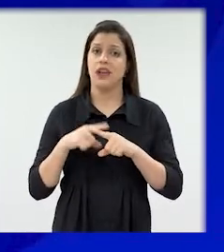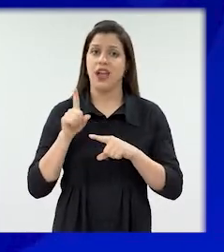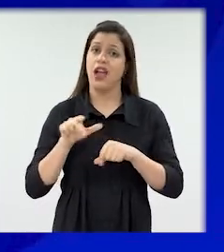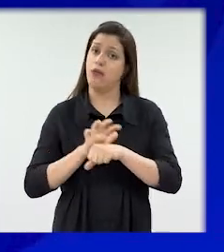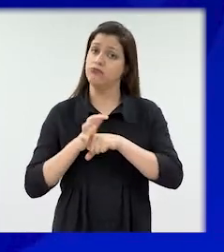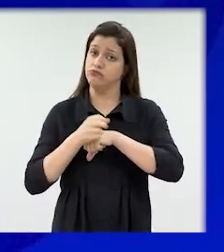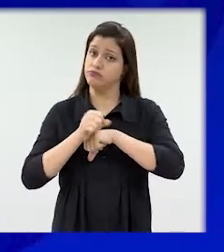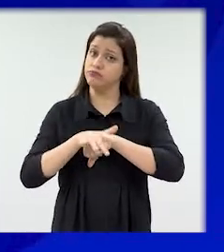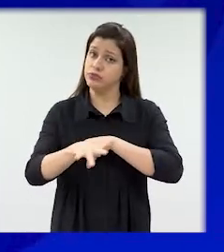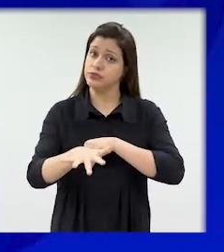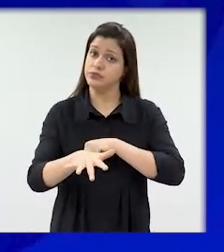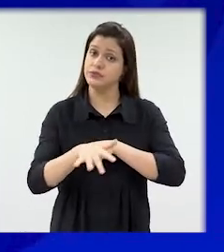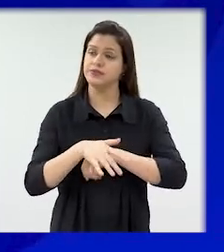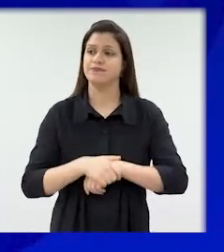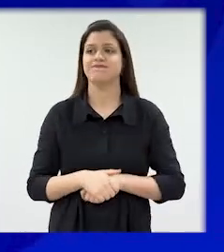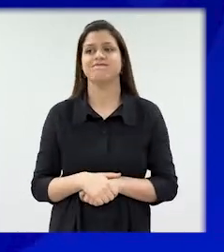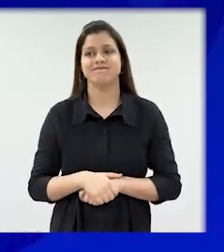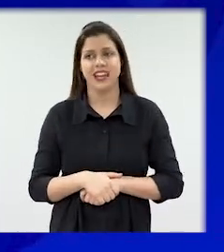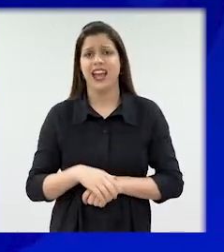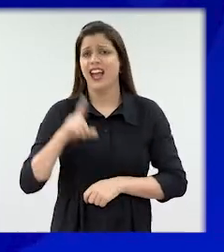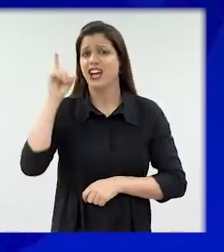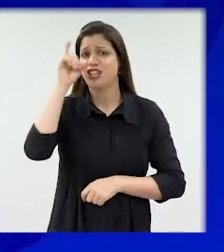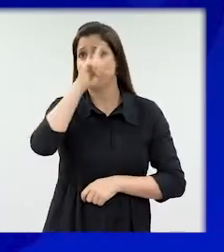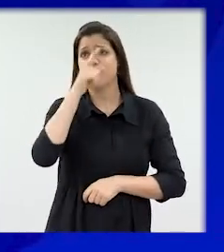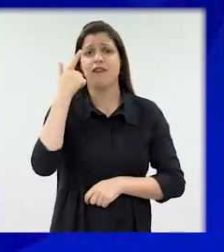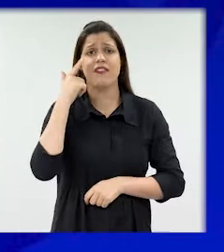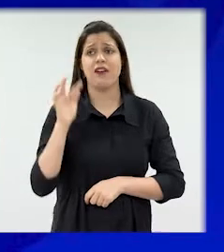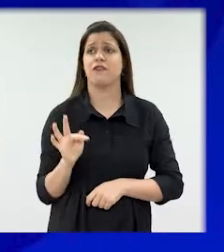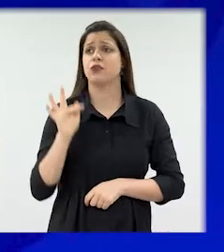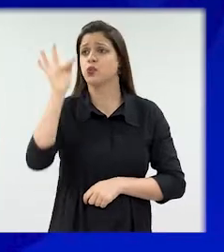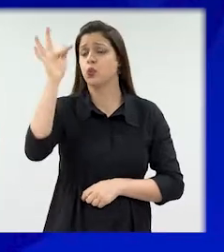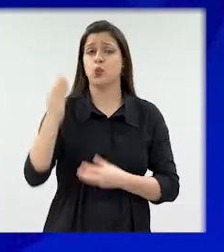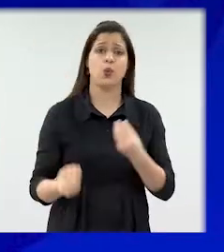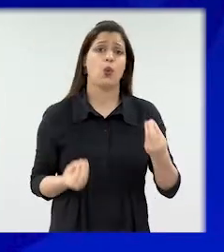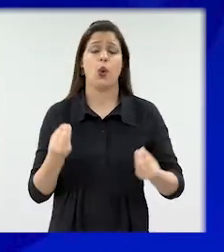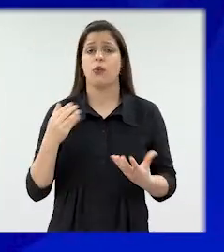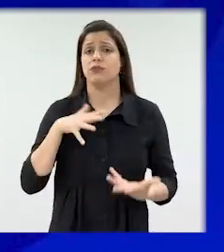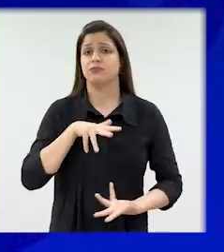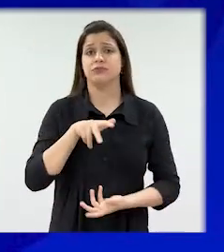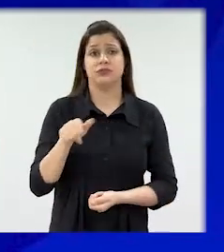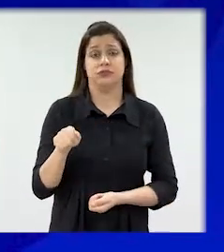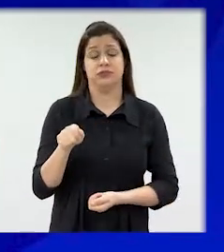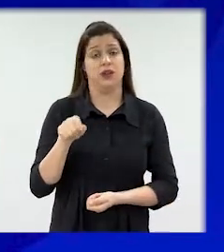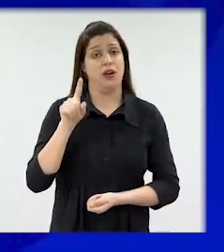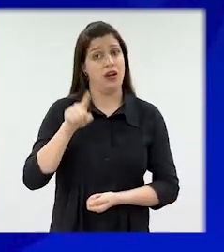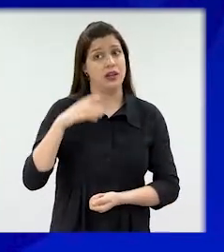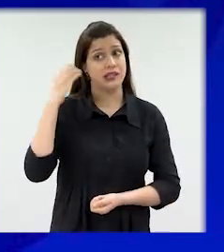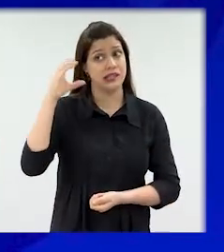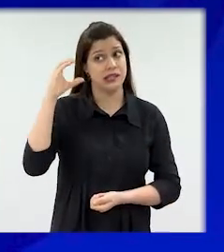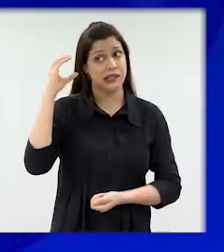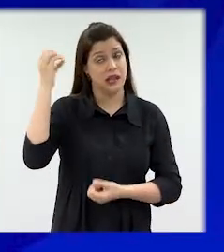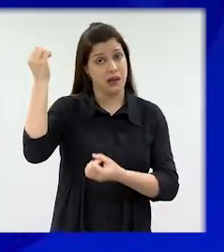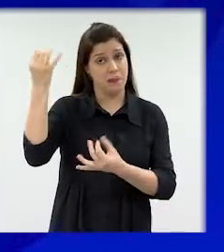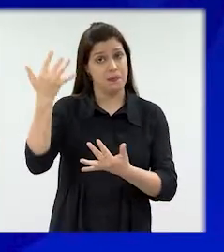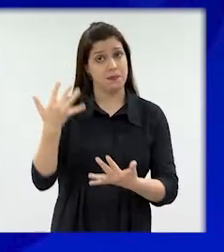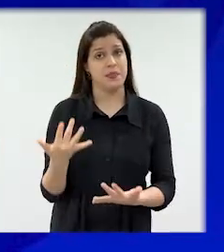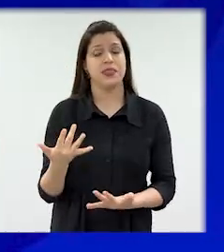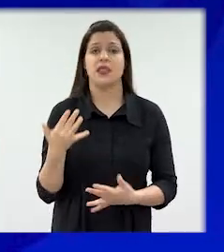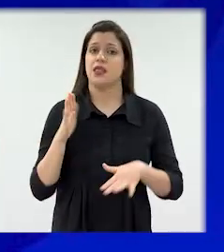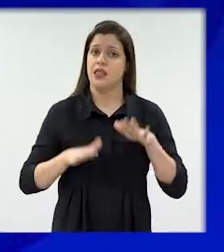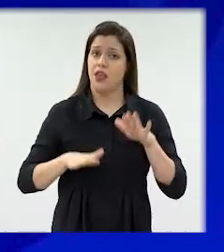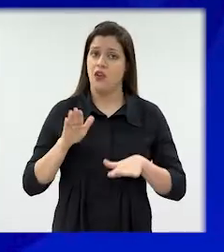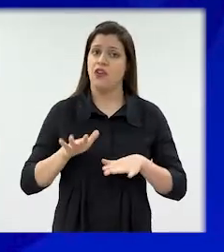vivendo? É difícil prever o que vai acontecer. A expectativa nossa e dos cientistas aí é de